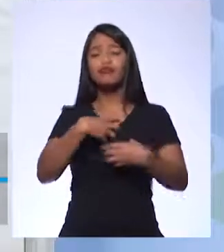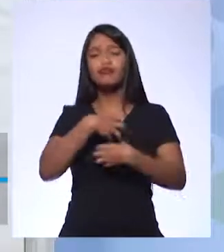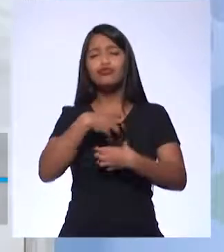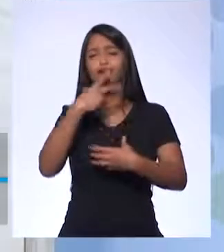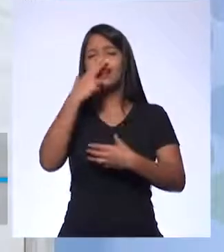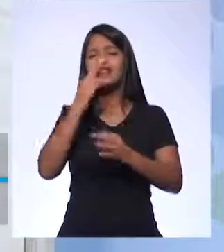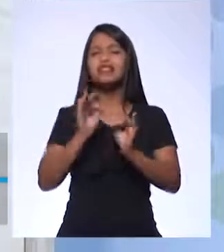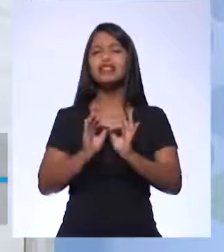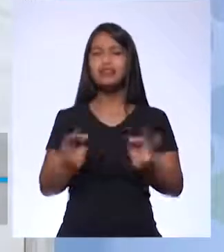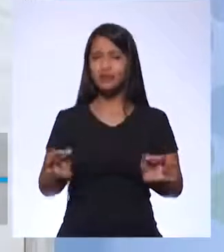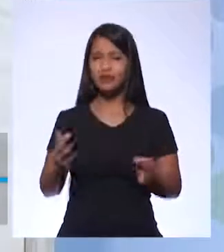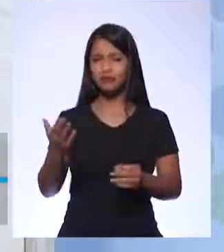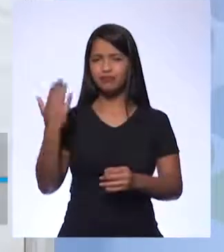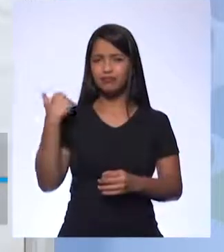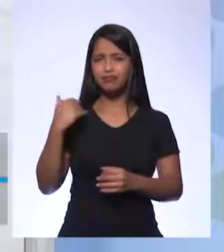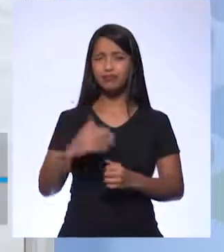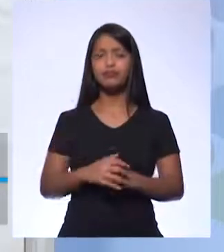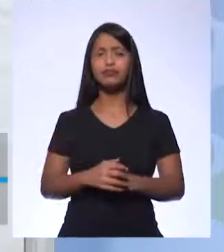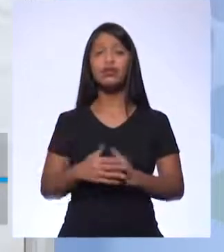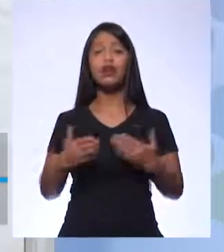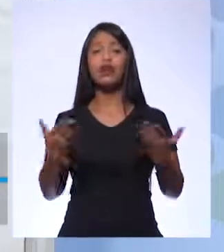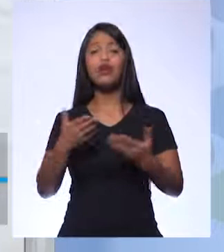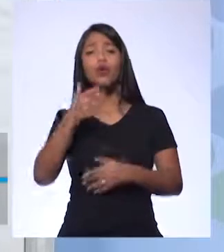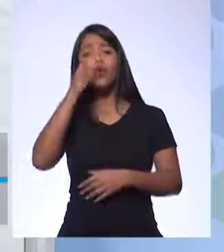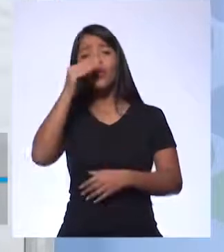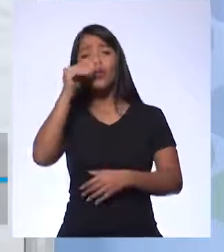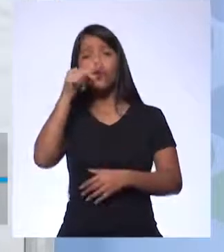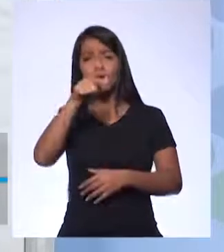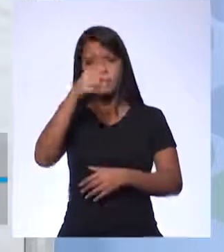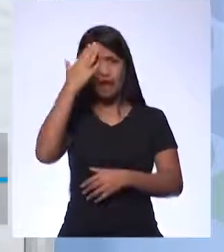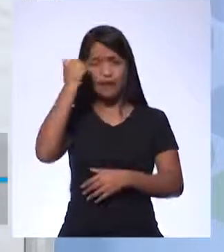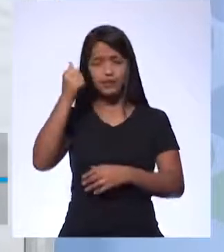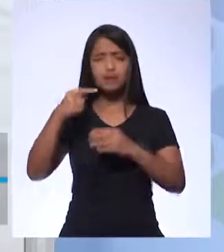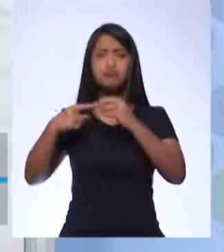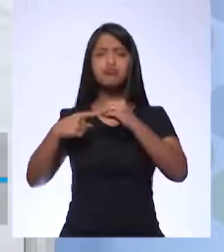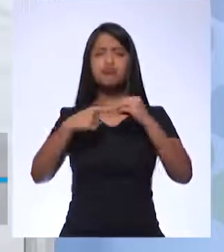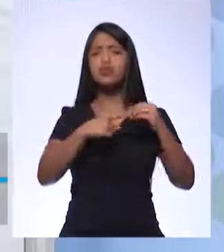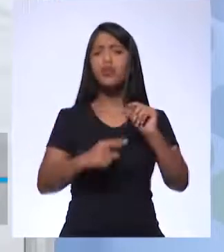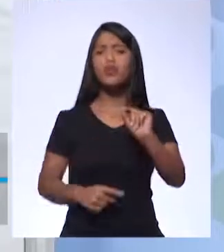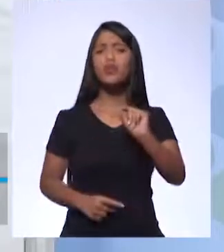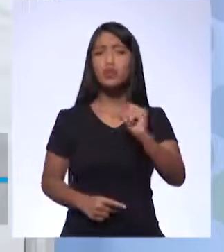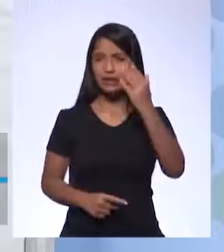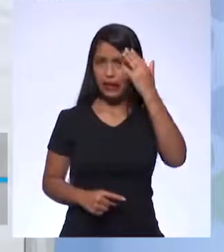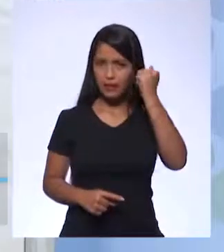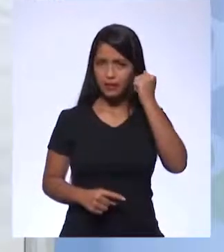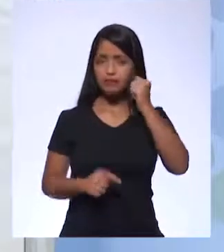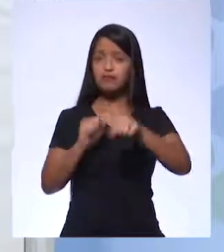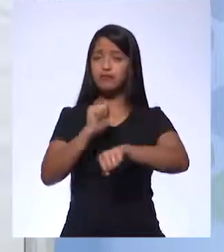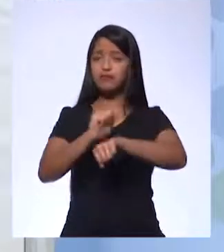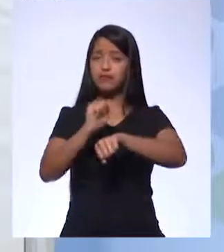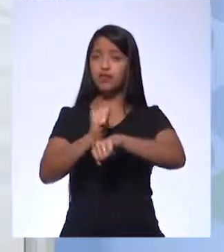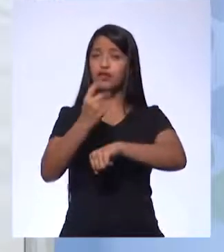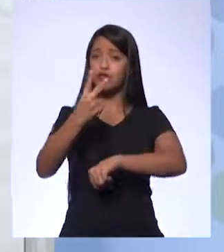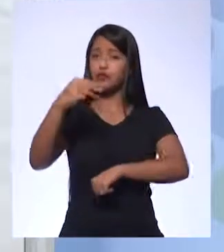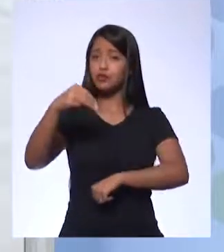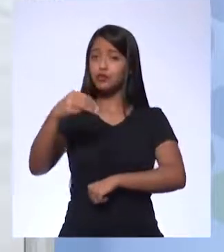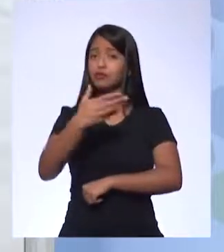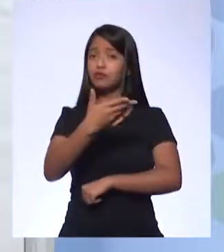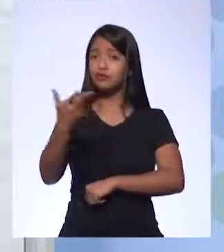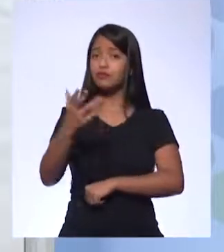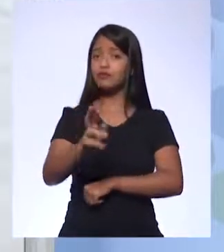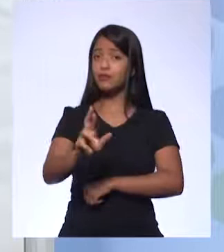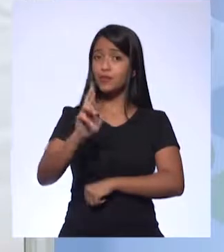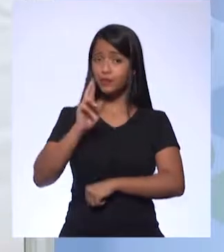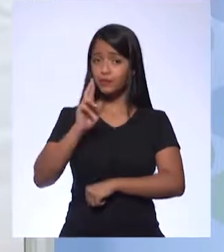por cima, né? Eu quero saber se alguém aí já sabe me dizer o que é um protozoário. Tá? Eu vou deixar 2 minutinhos aí no